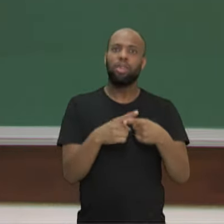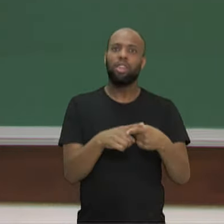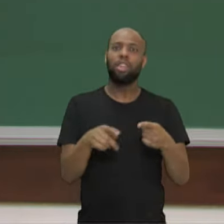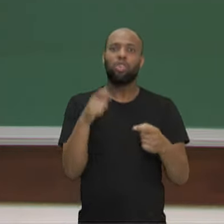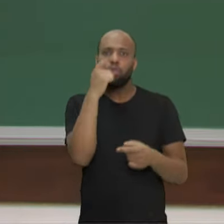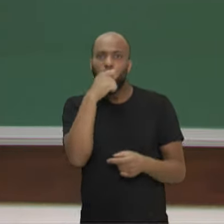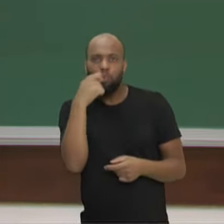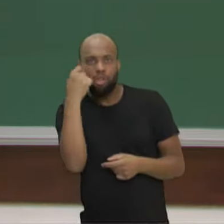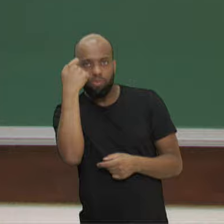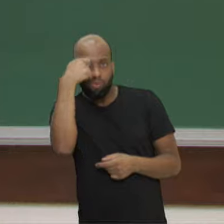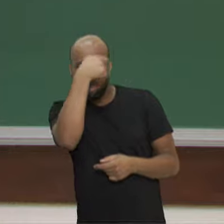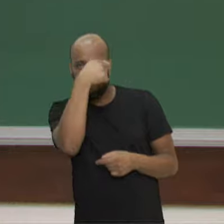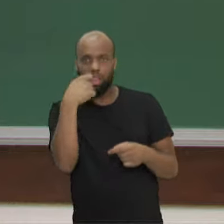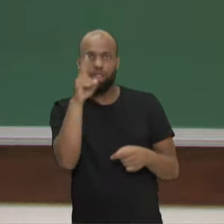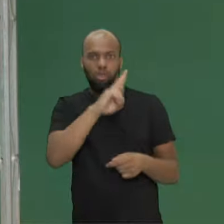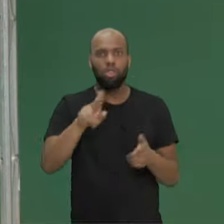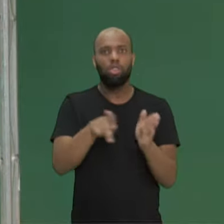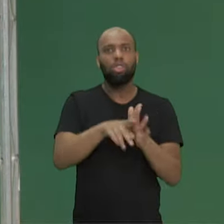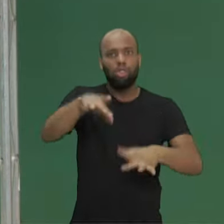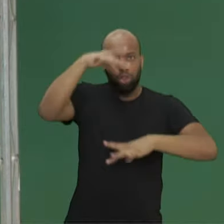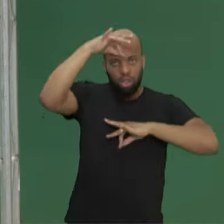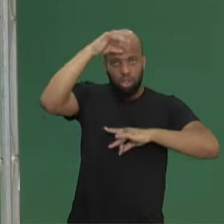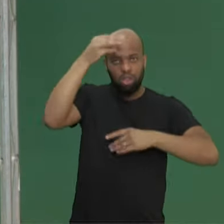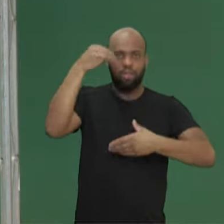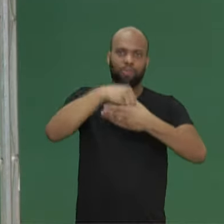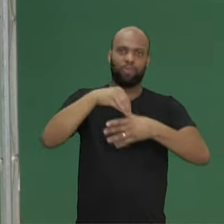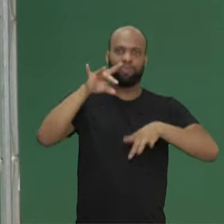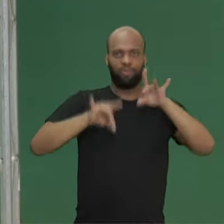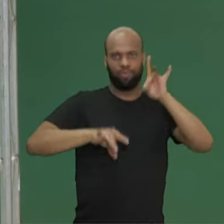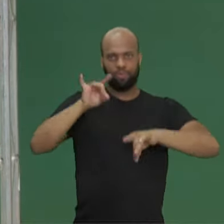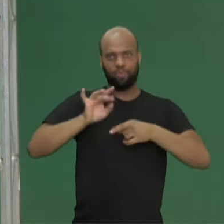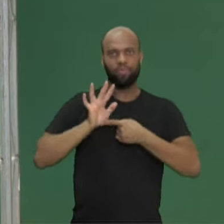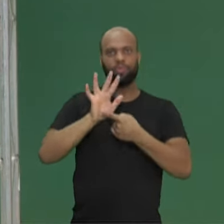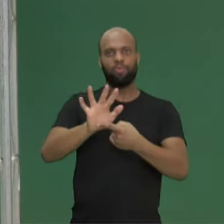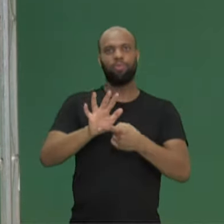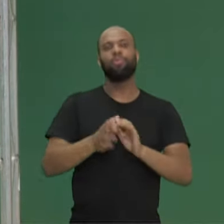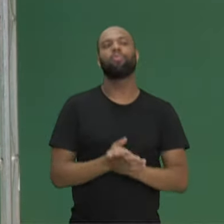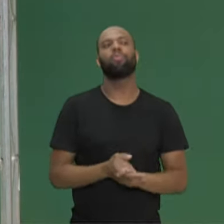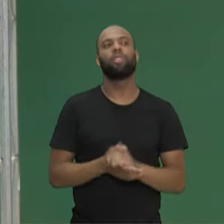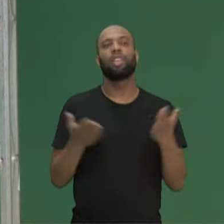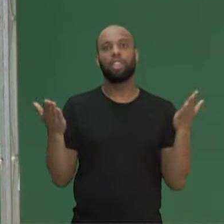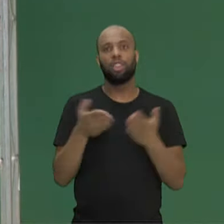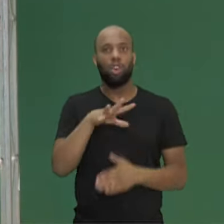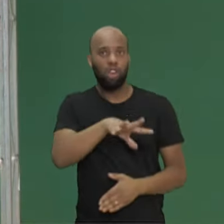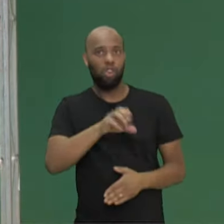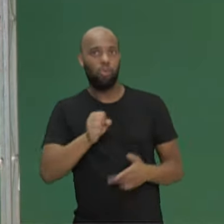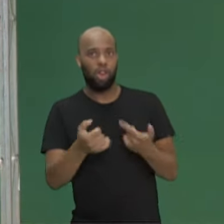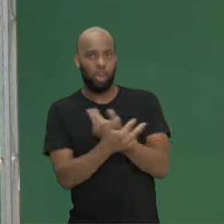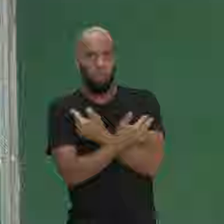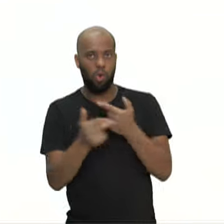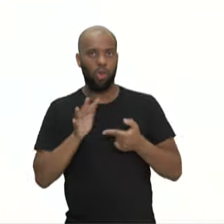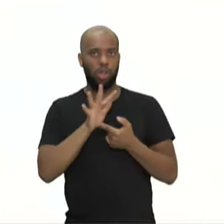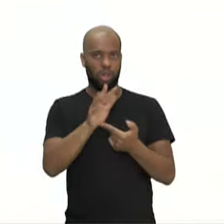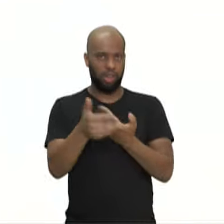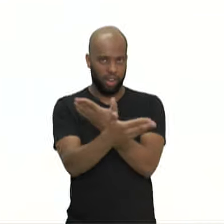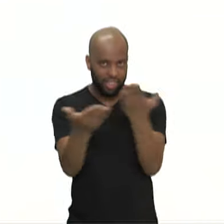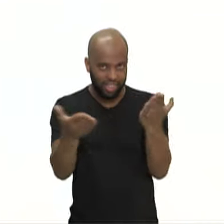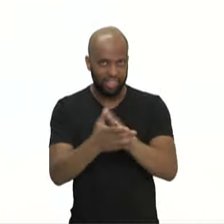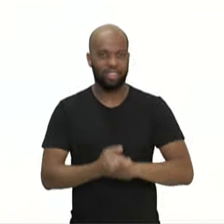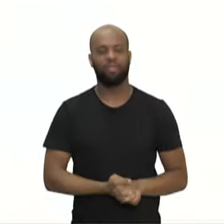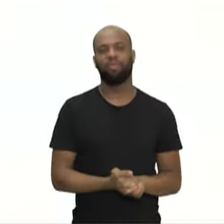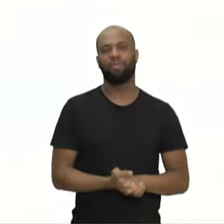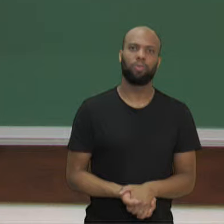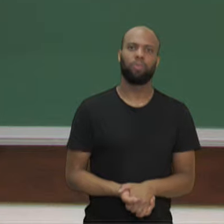espetáculo. Então, dentro disso, vai trazer os elementos para isso. Só vou pegar mais uns elementos aqui, só para mostrar um pouquinho para